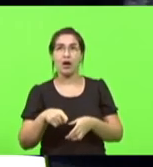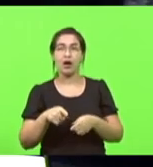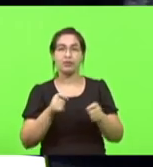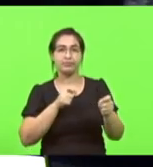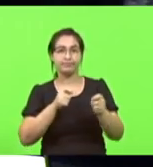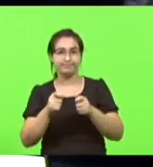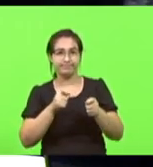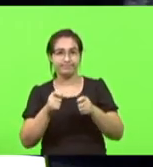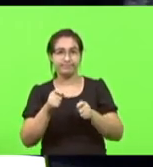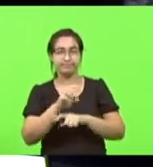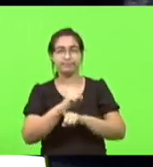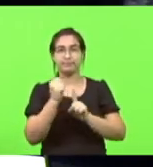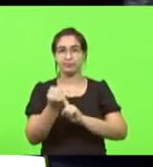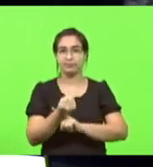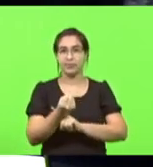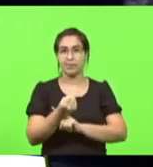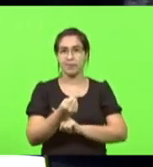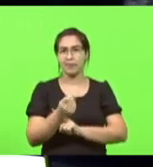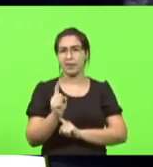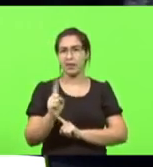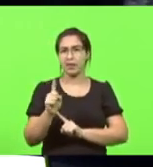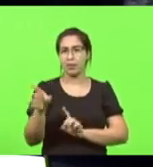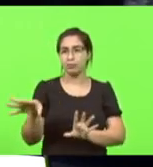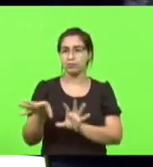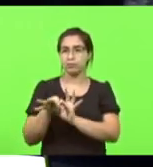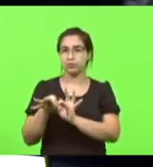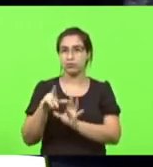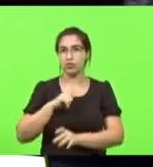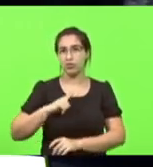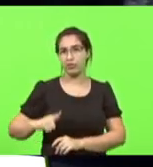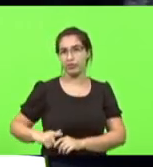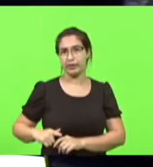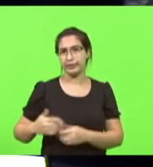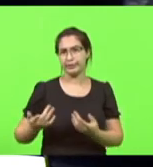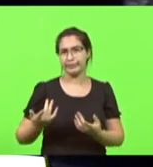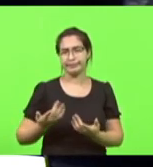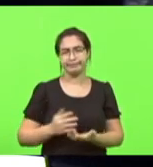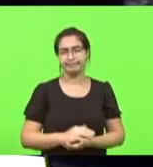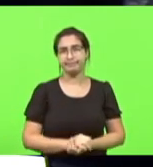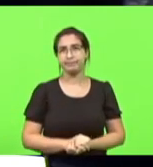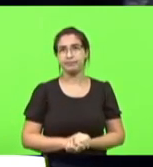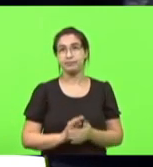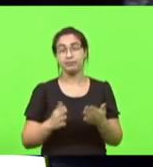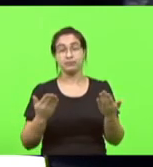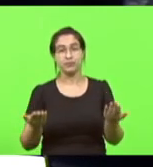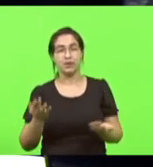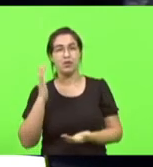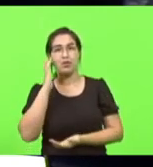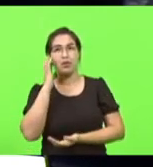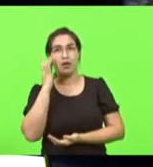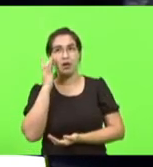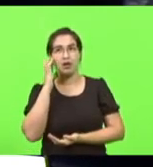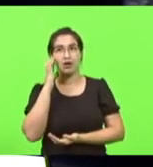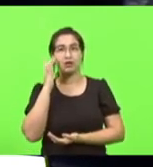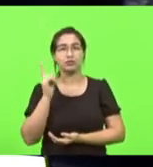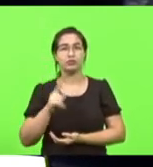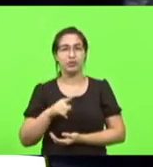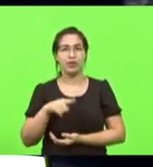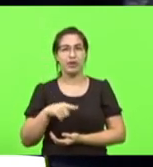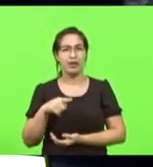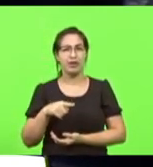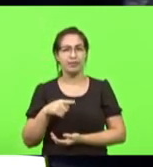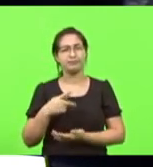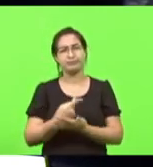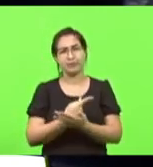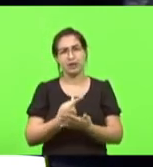social, ele não é um braço do governo, senão nem precisaria ter conselho. Então, me parece que é um equívoco esse